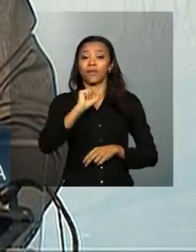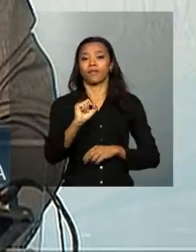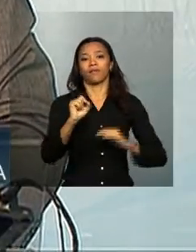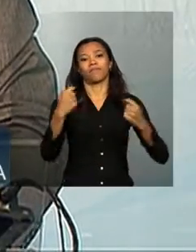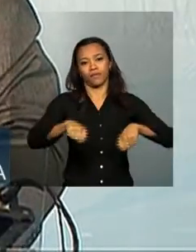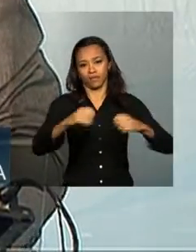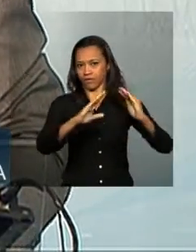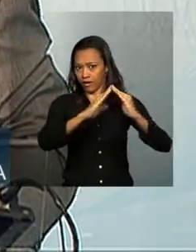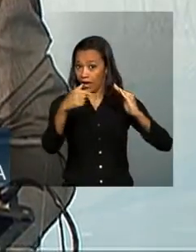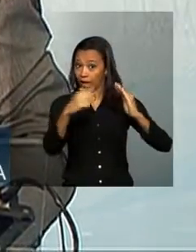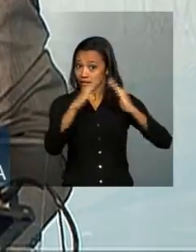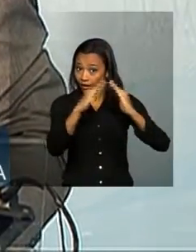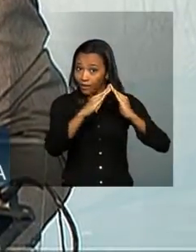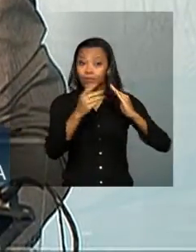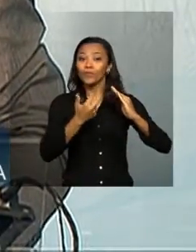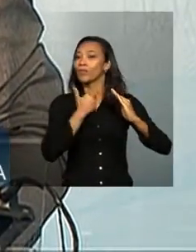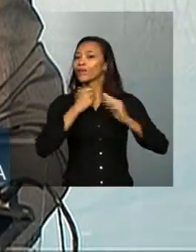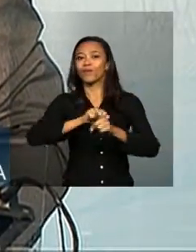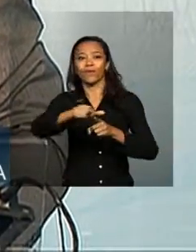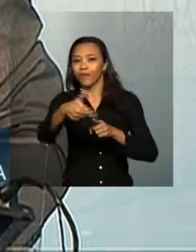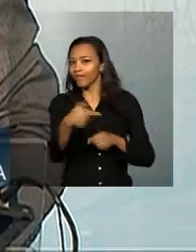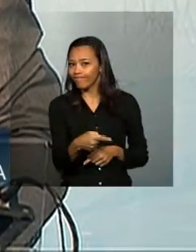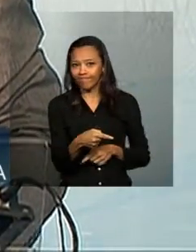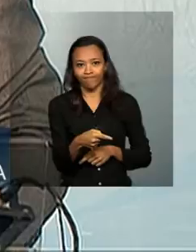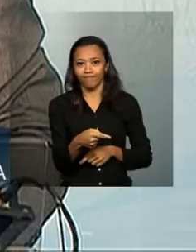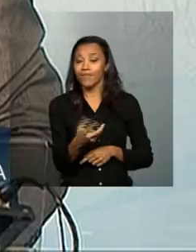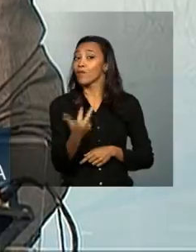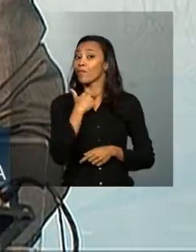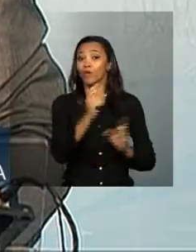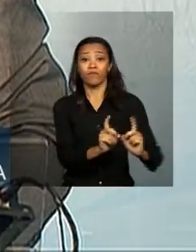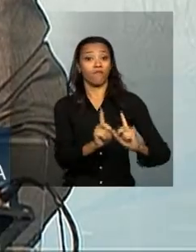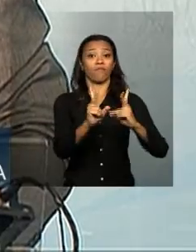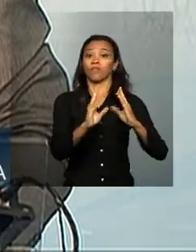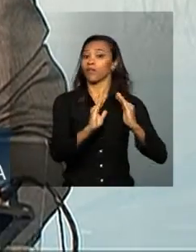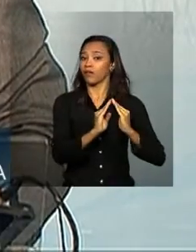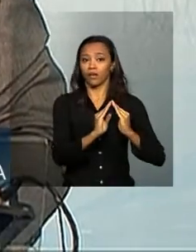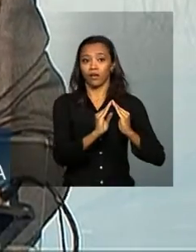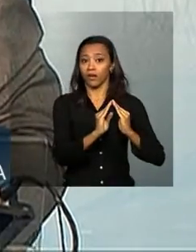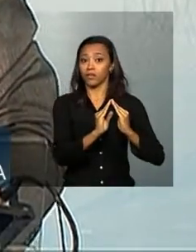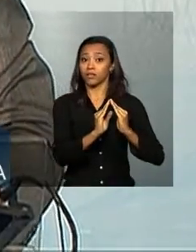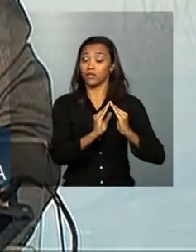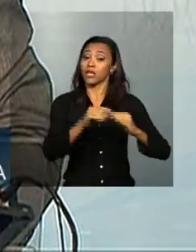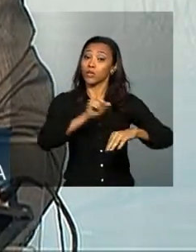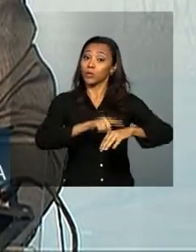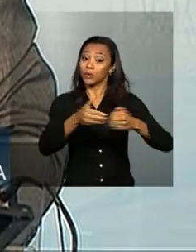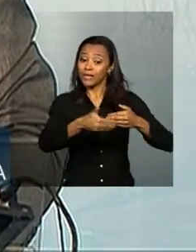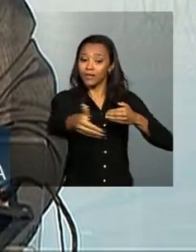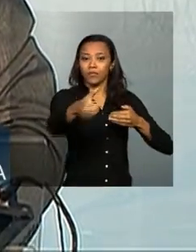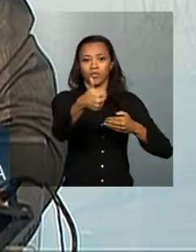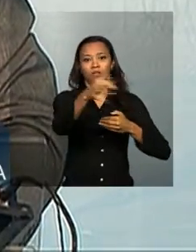precisa. Essa casa não pode alugar e não pode vender dentro do período de 10